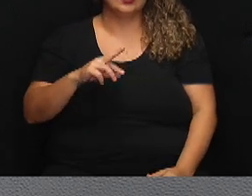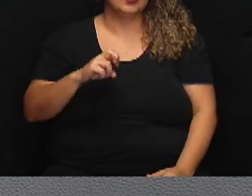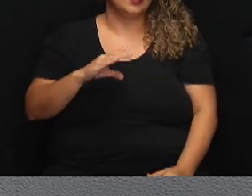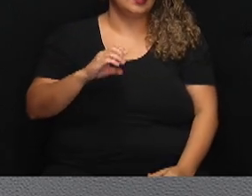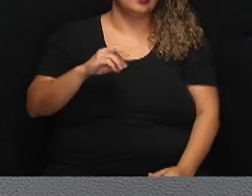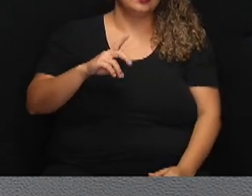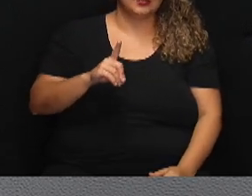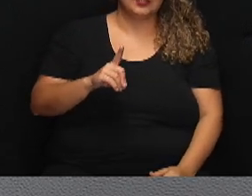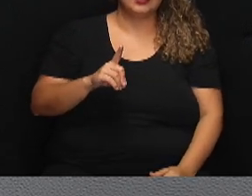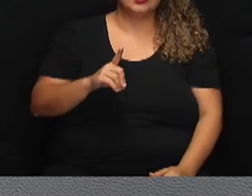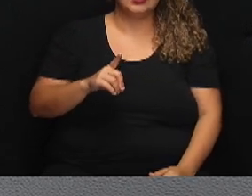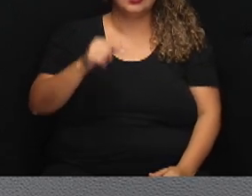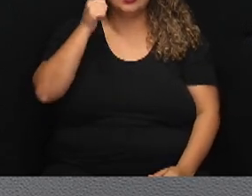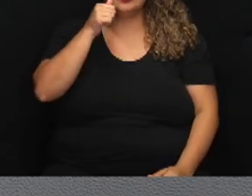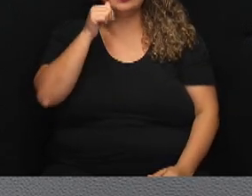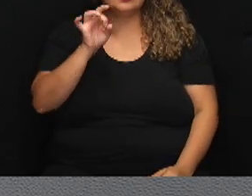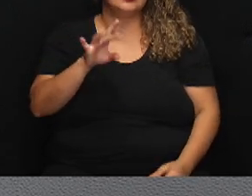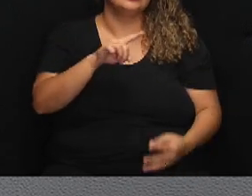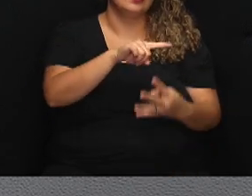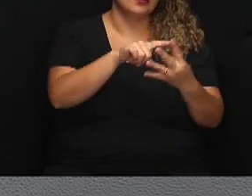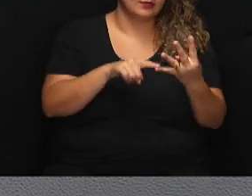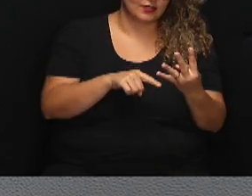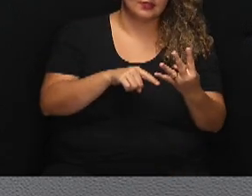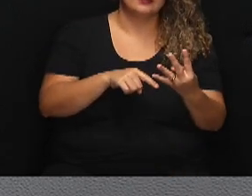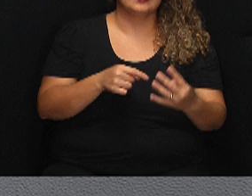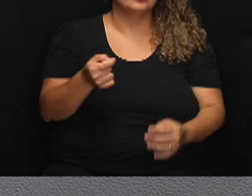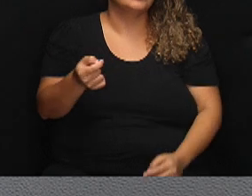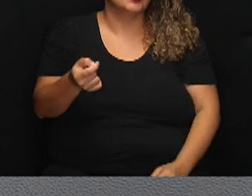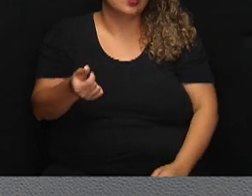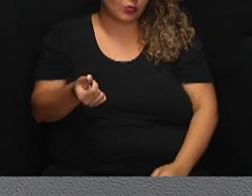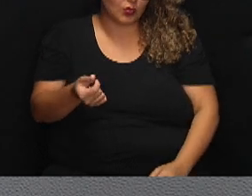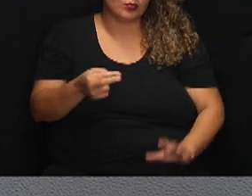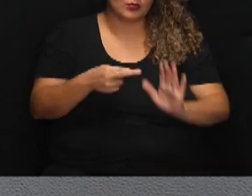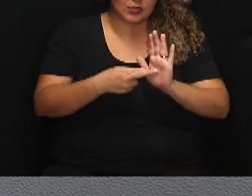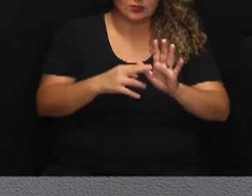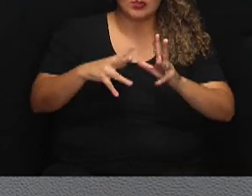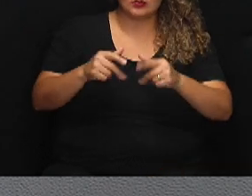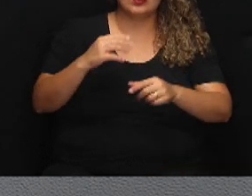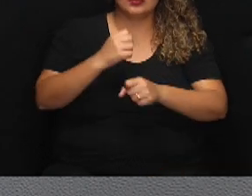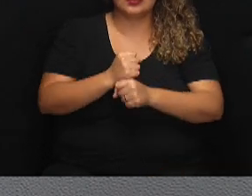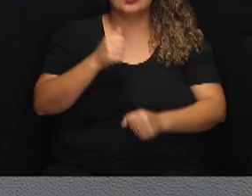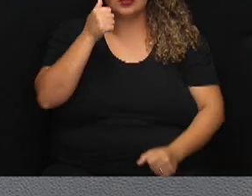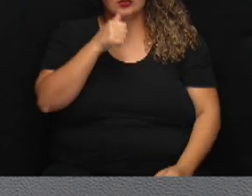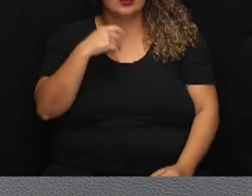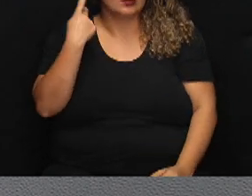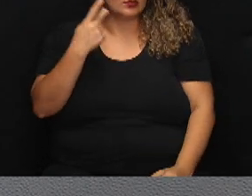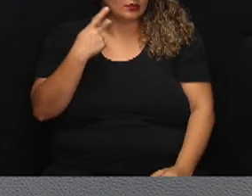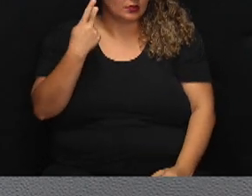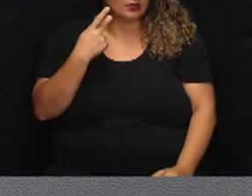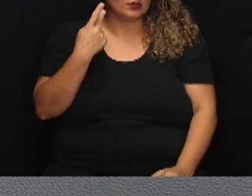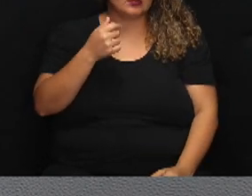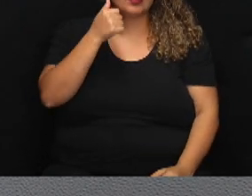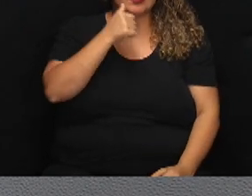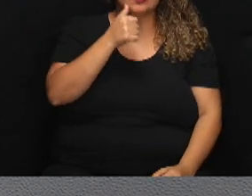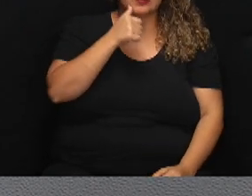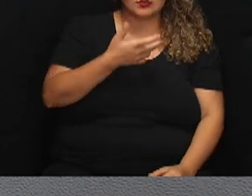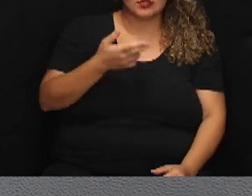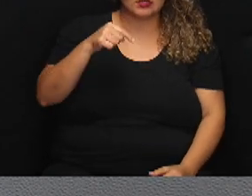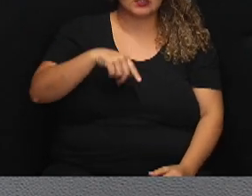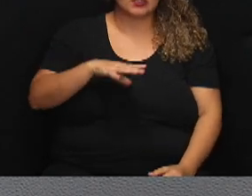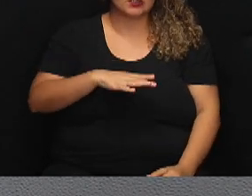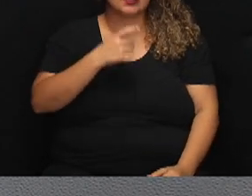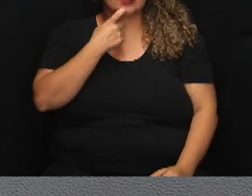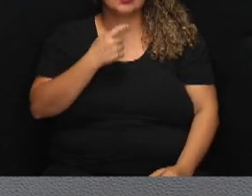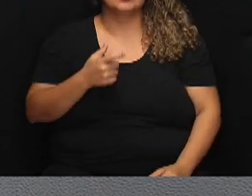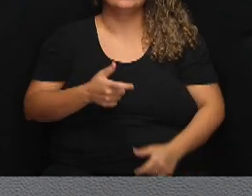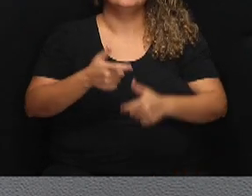mulheres, mas eram apenas 4, né? Isso é muito pouco ainda para representar a totalidade das mulheres da cidade de Campinas. Esse ano a gente conseguiu